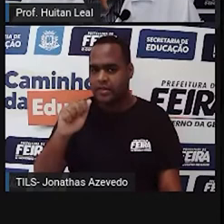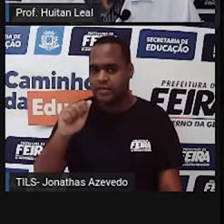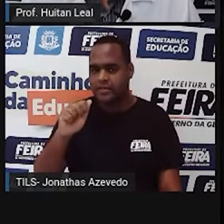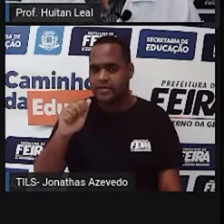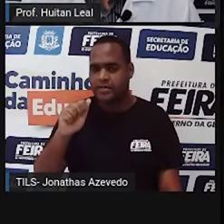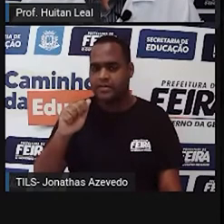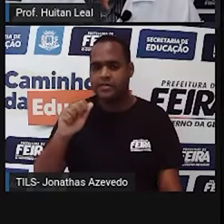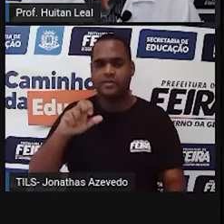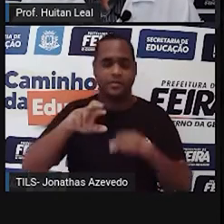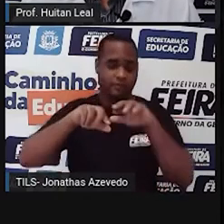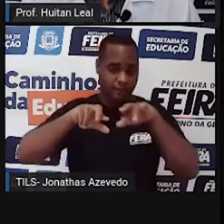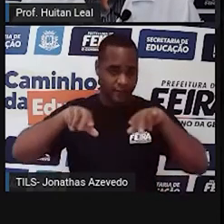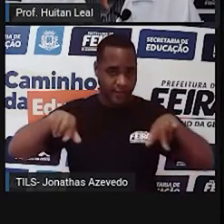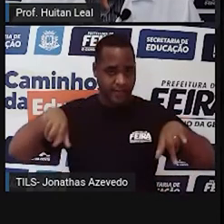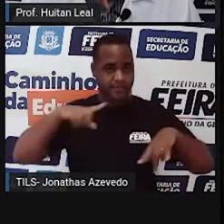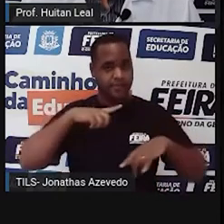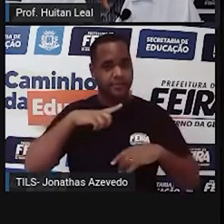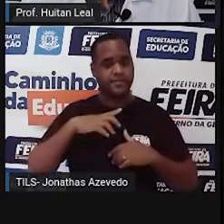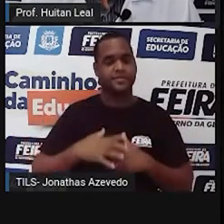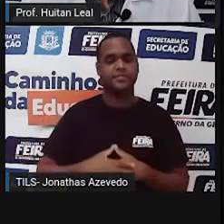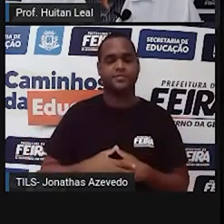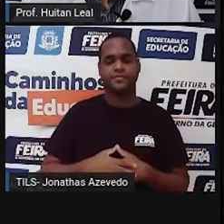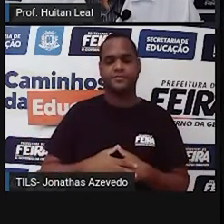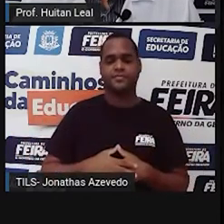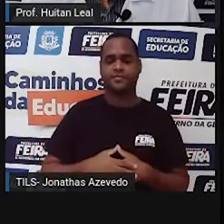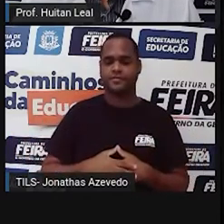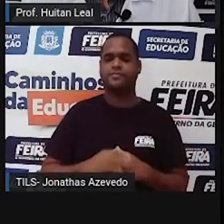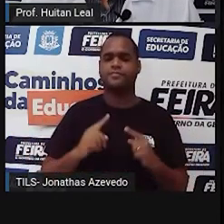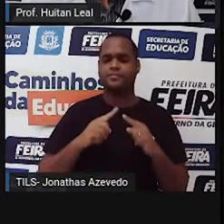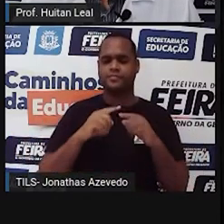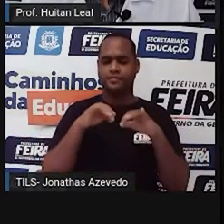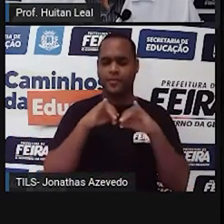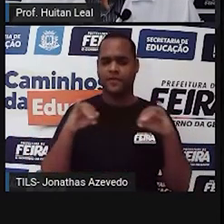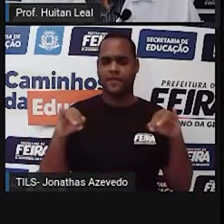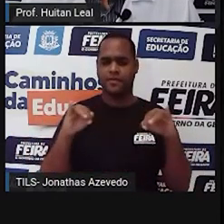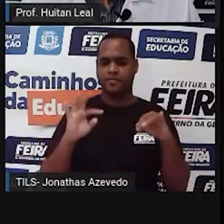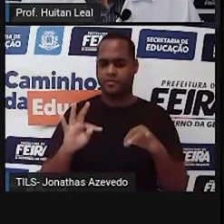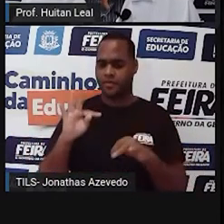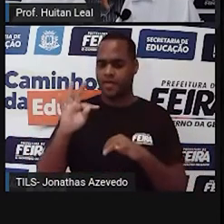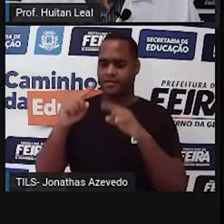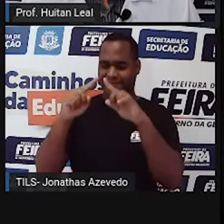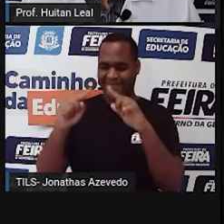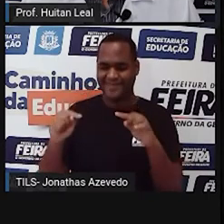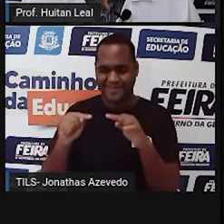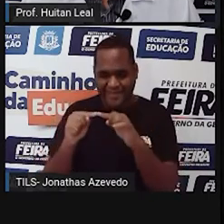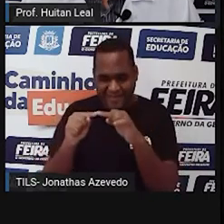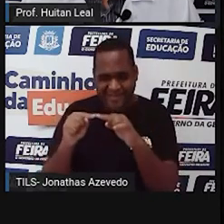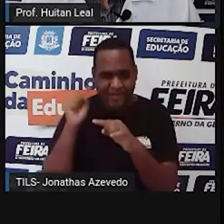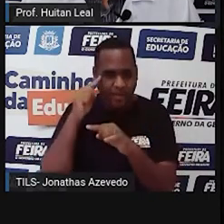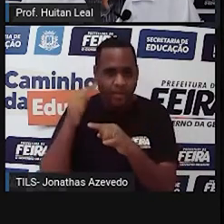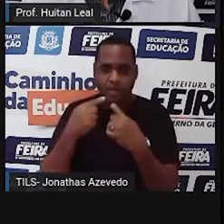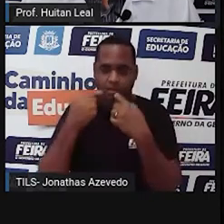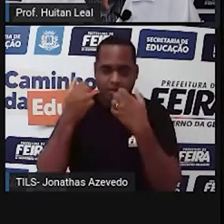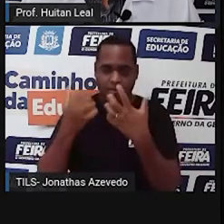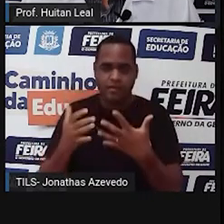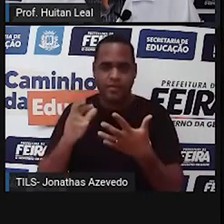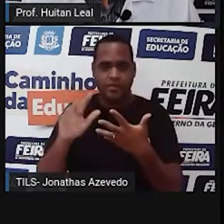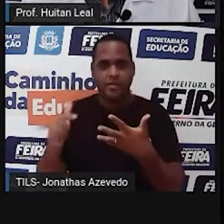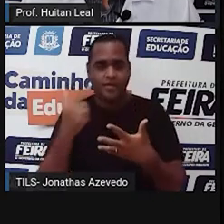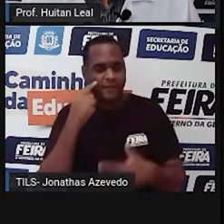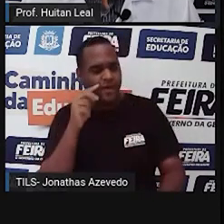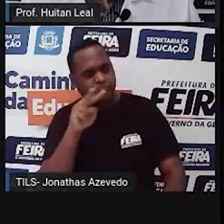né? Dentre outros. É o aviso que contém transgênicos, filho. Mas talvez vejamos